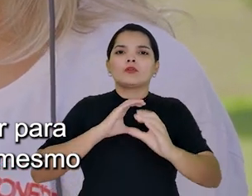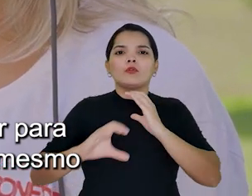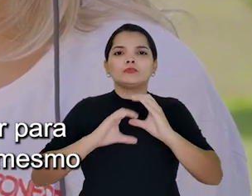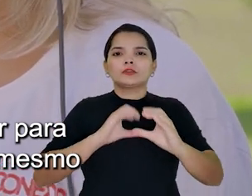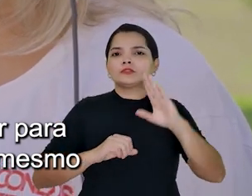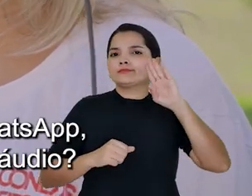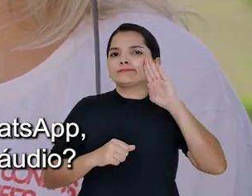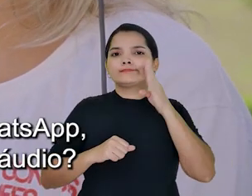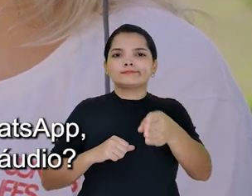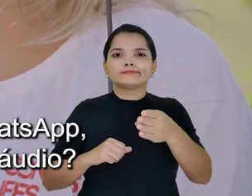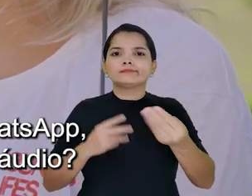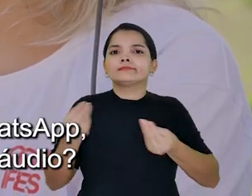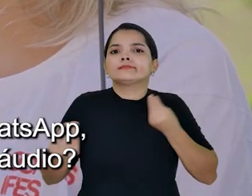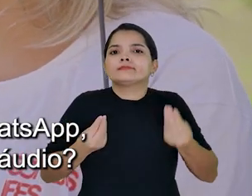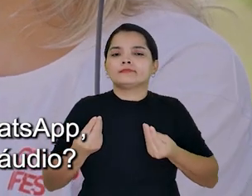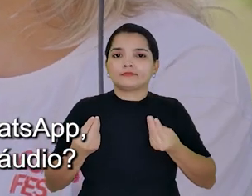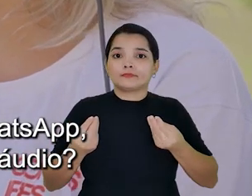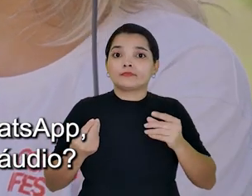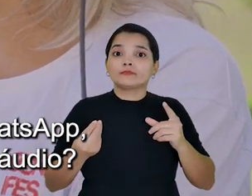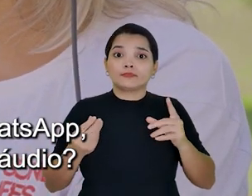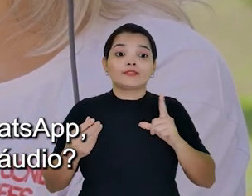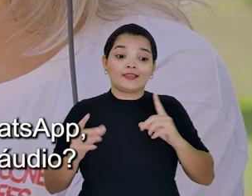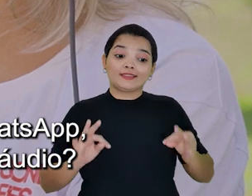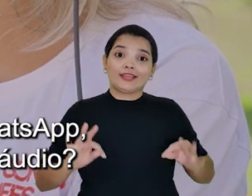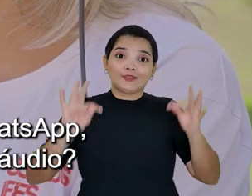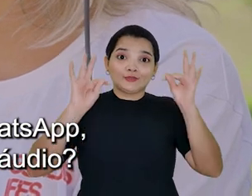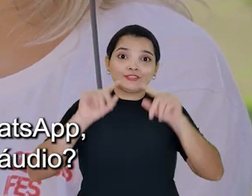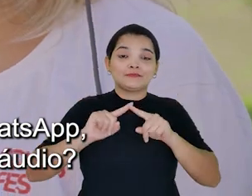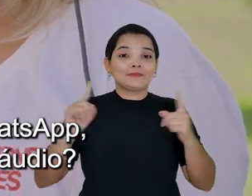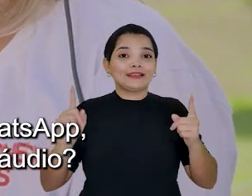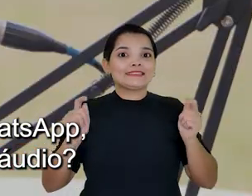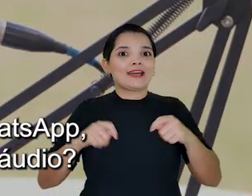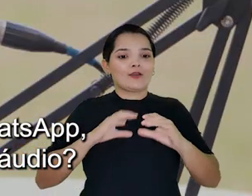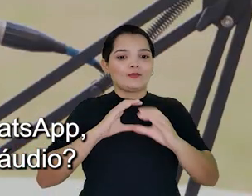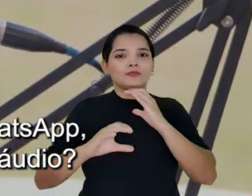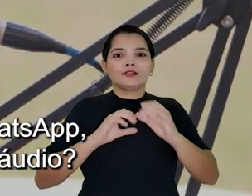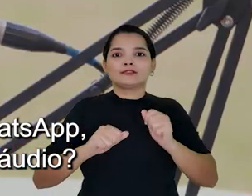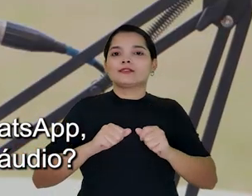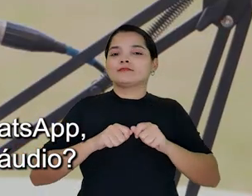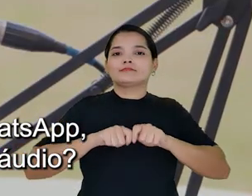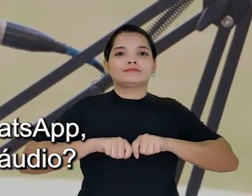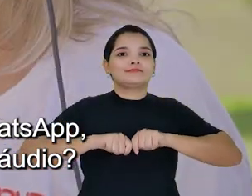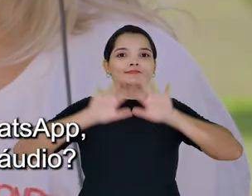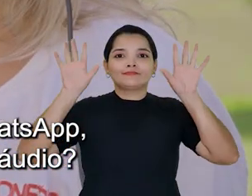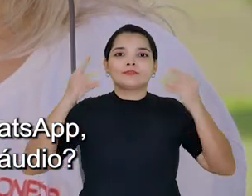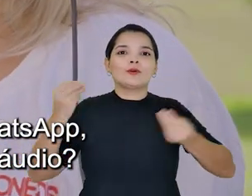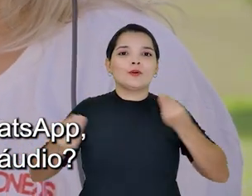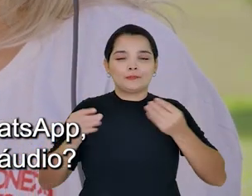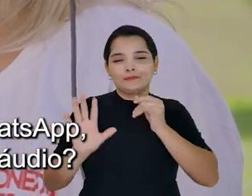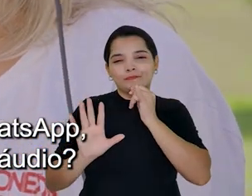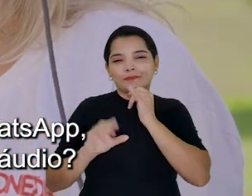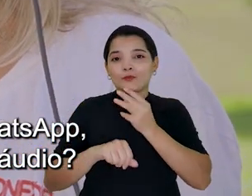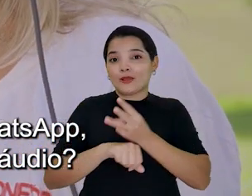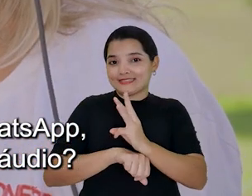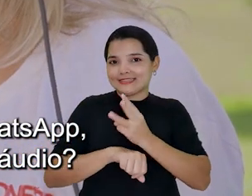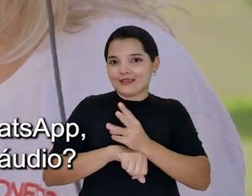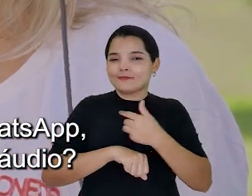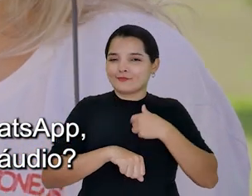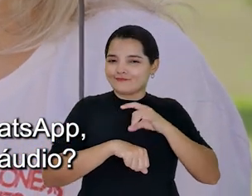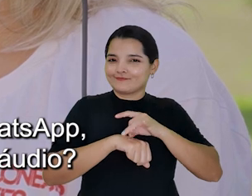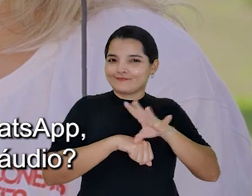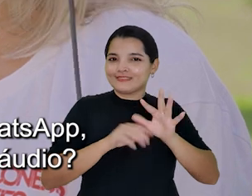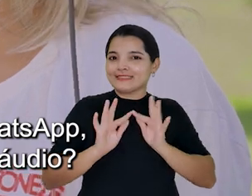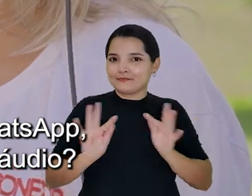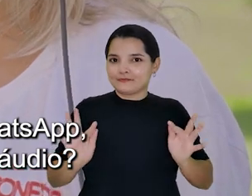assertiva mesmo tendo a tecnologia entre nós aham sim no WhatsApp por exemplo algumas dicas